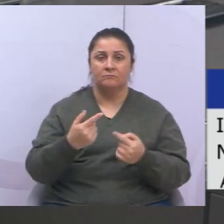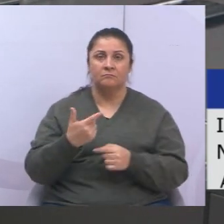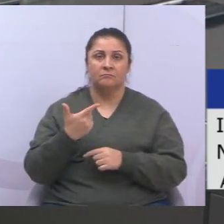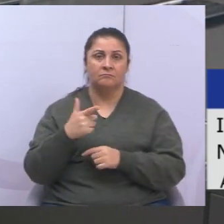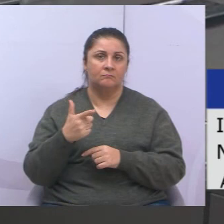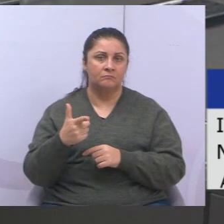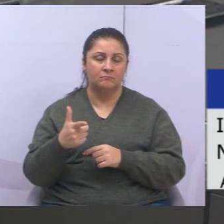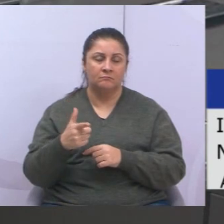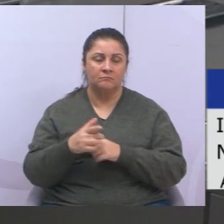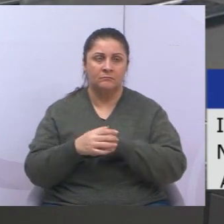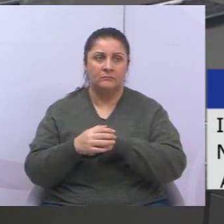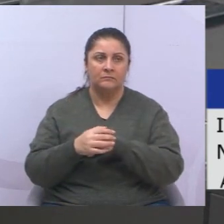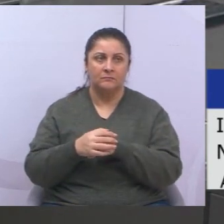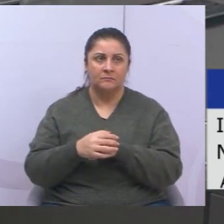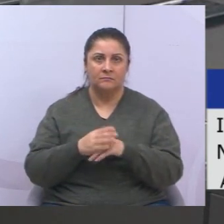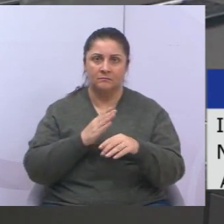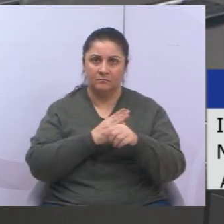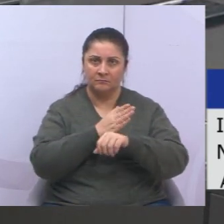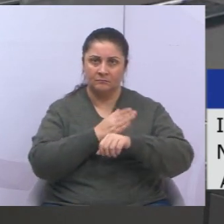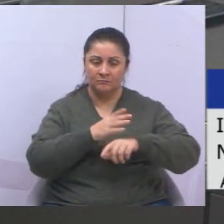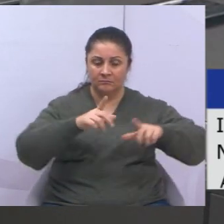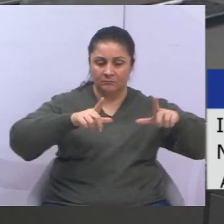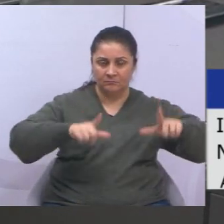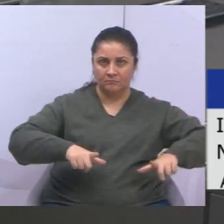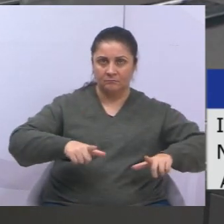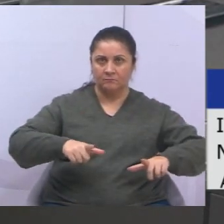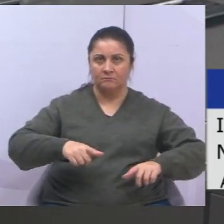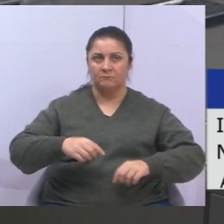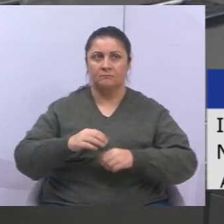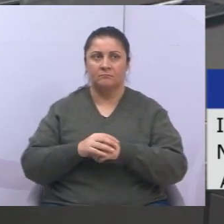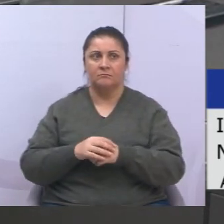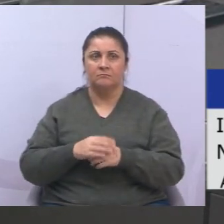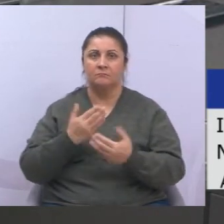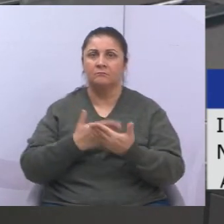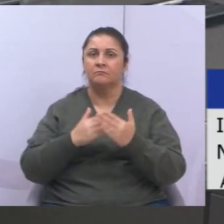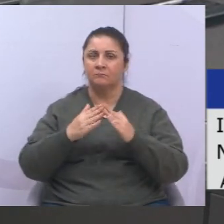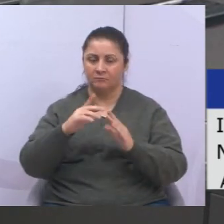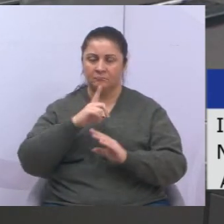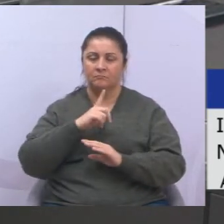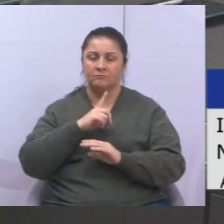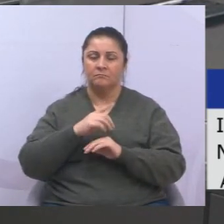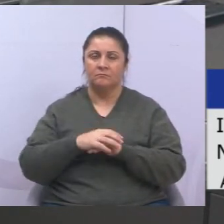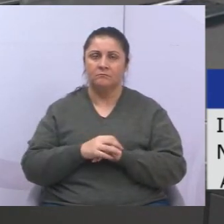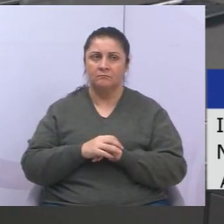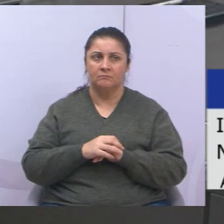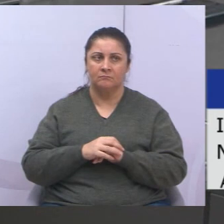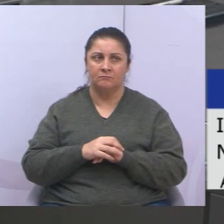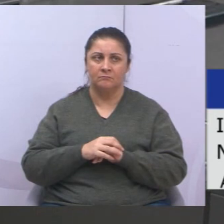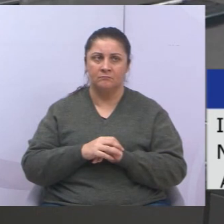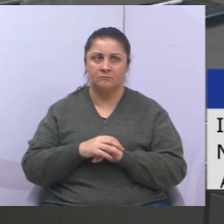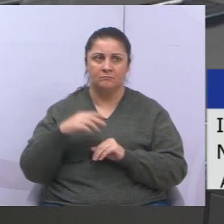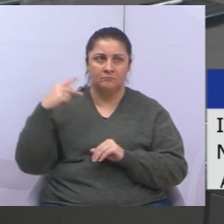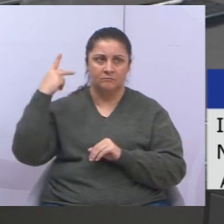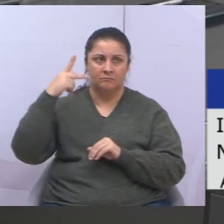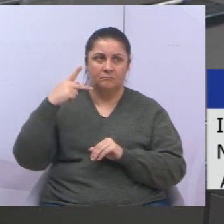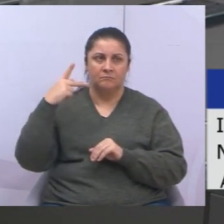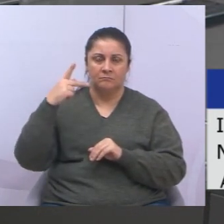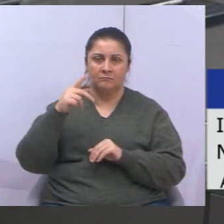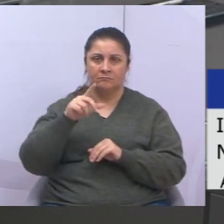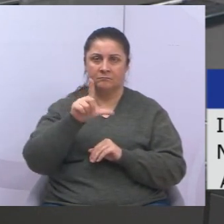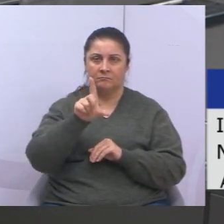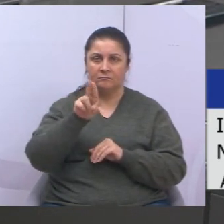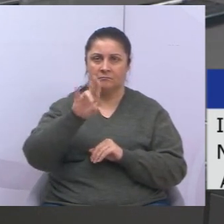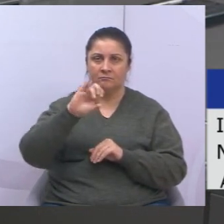acesso a espaço hoje adequado, você tem escola, é o local que garante isso. Com relação ao vereador